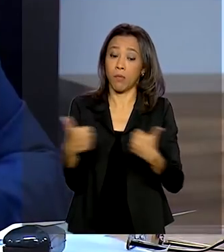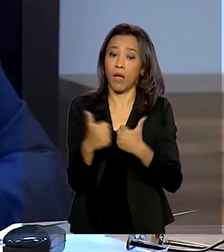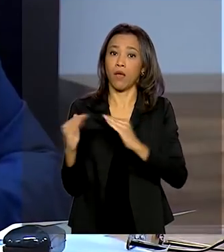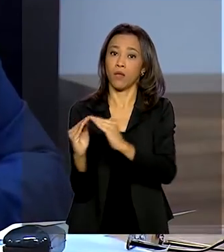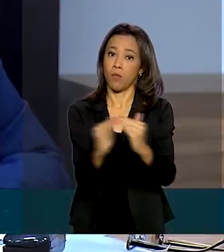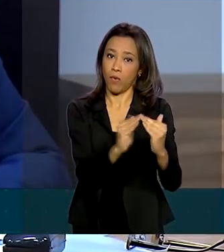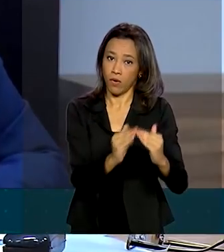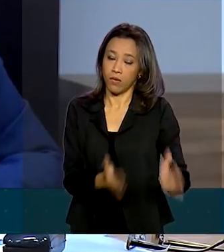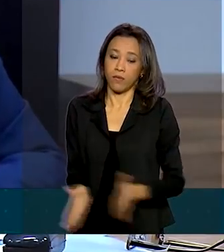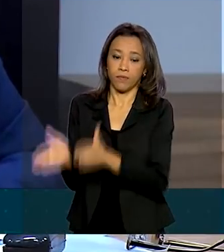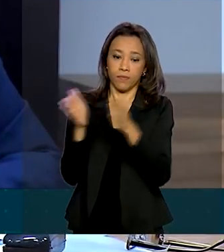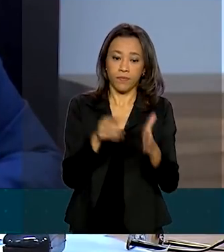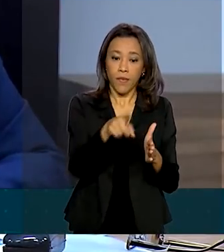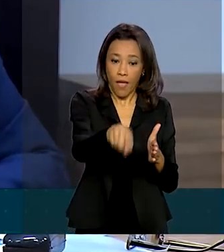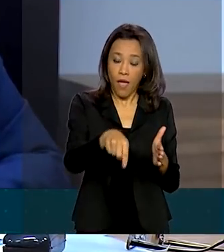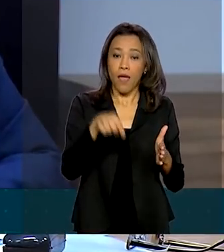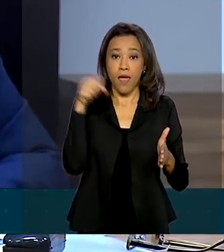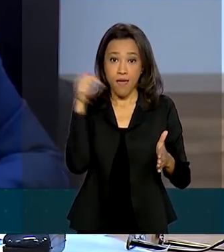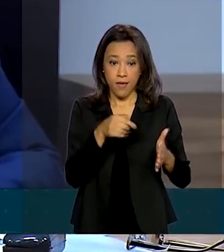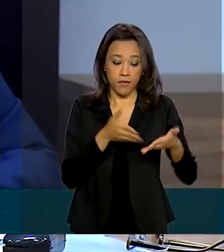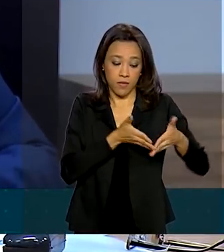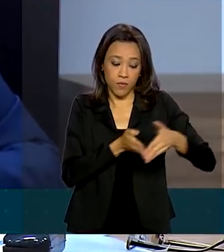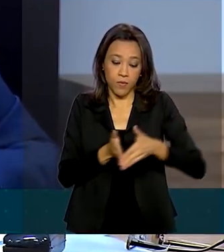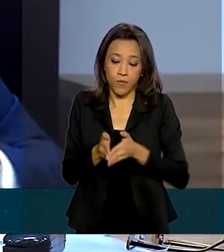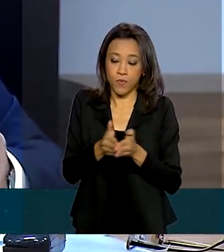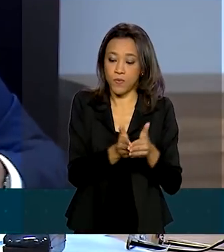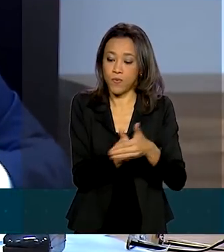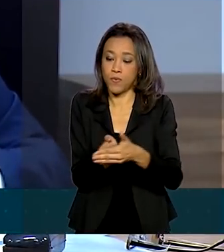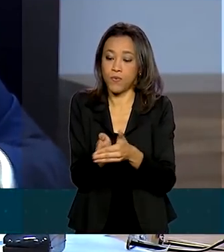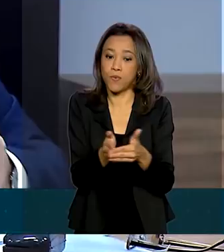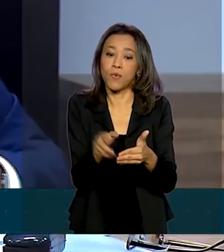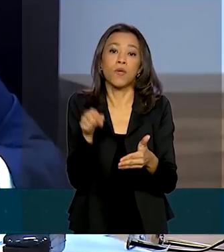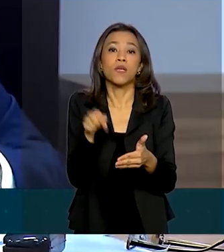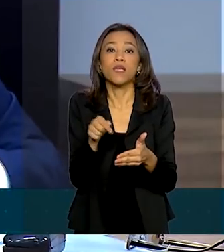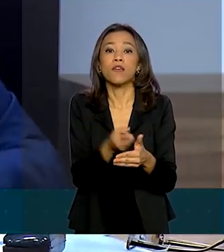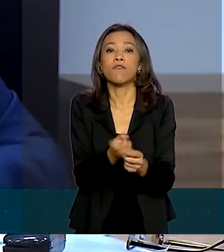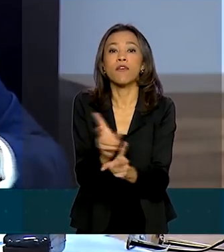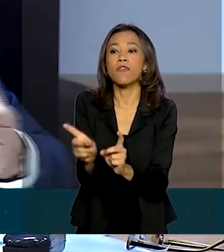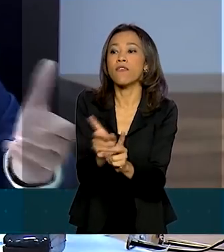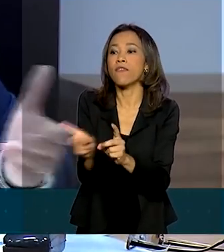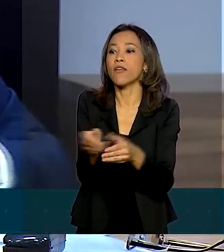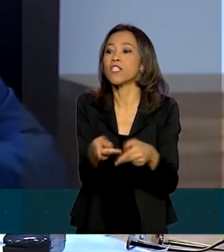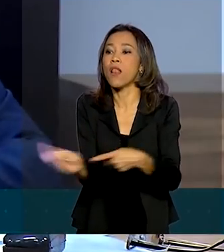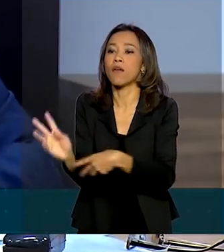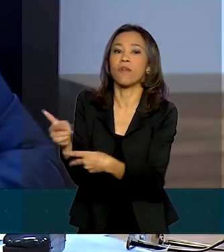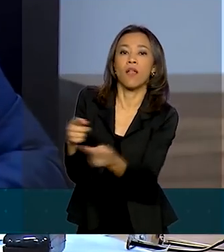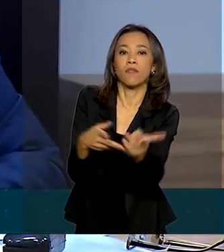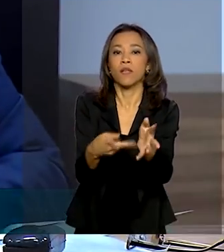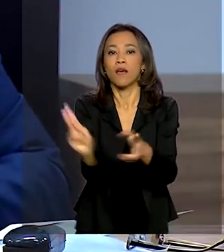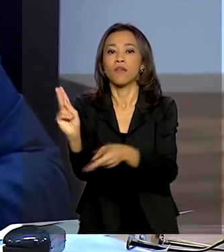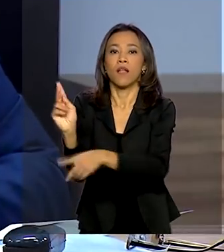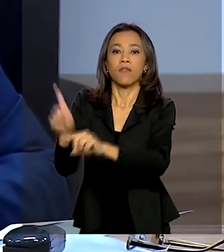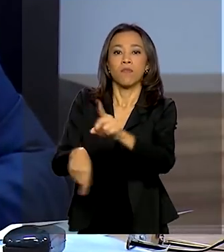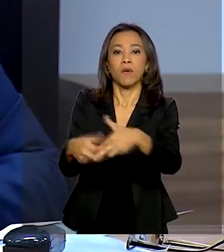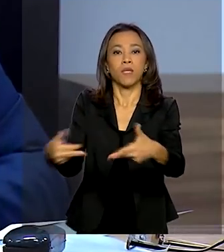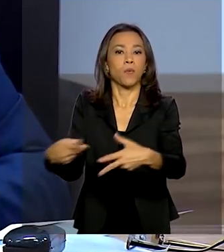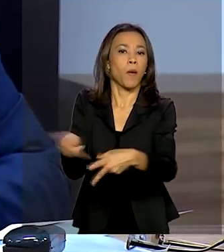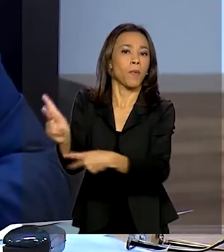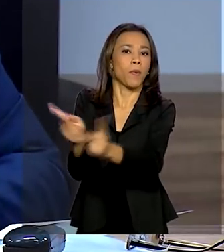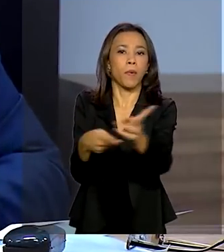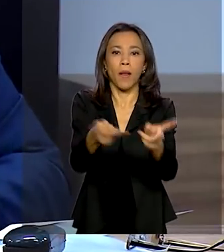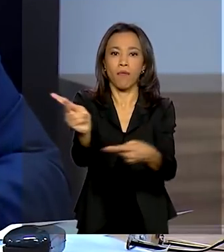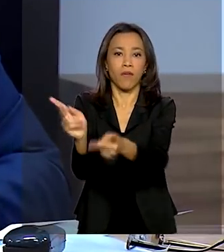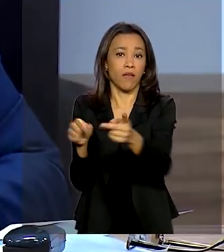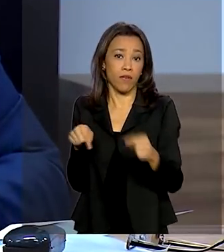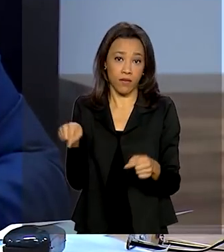embarcações, os famosos regatões, que fazem o comércio e que levam às pequenas necessidades